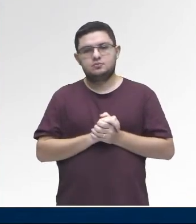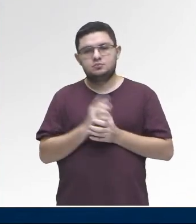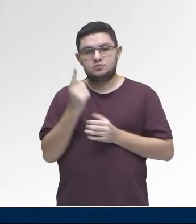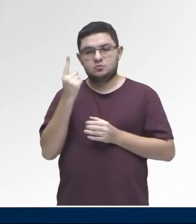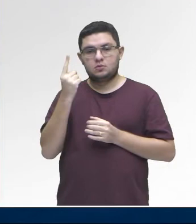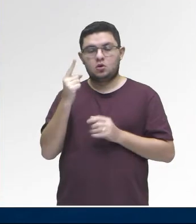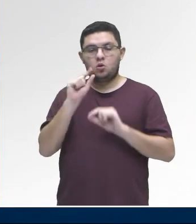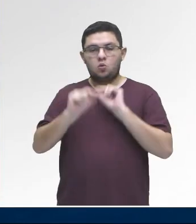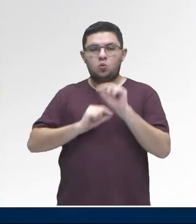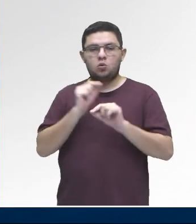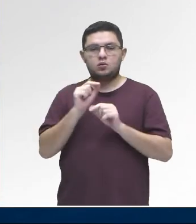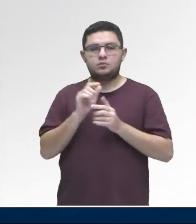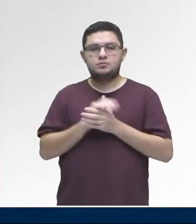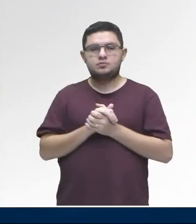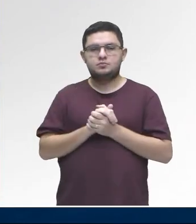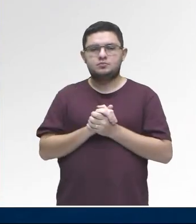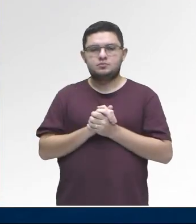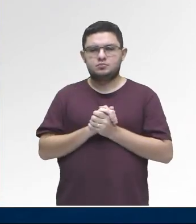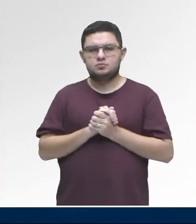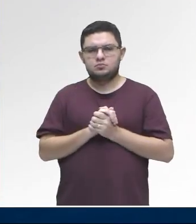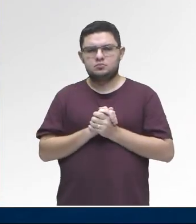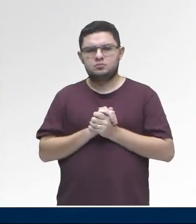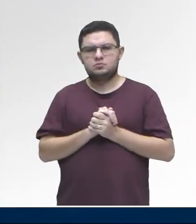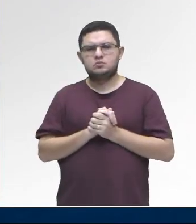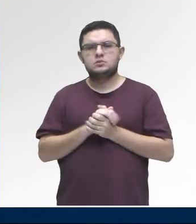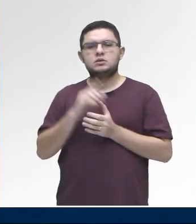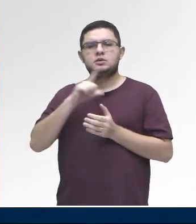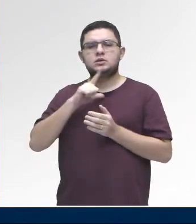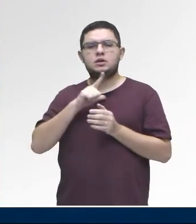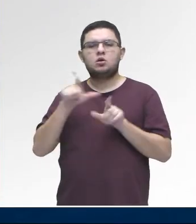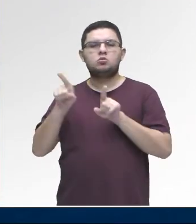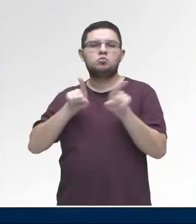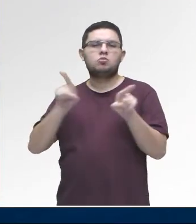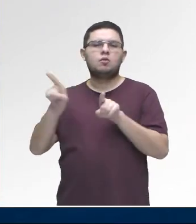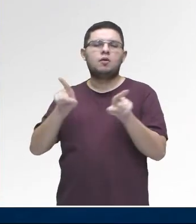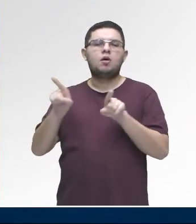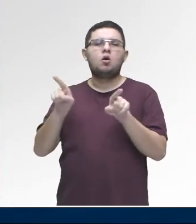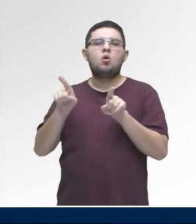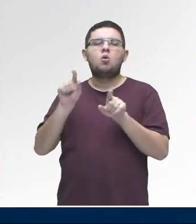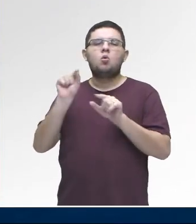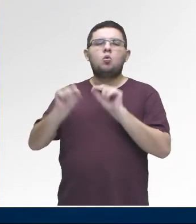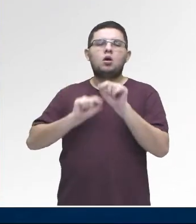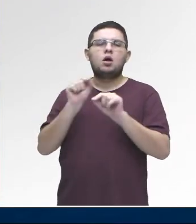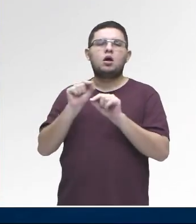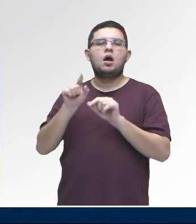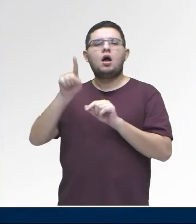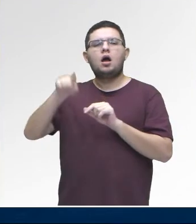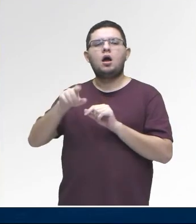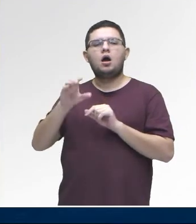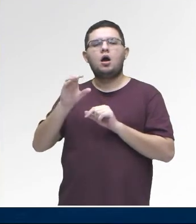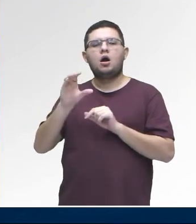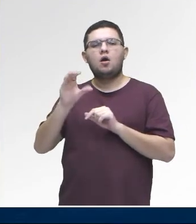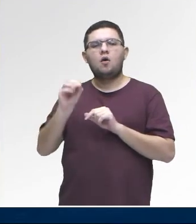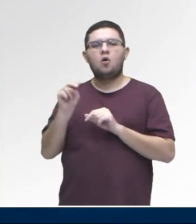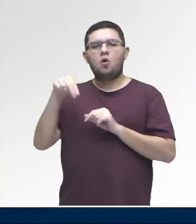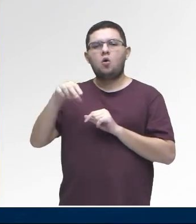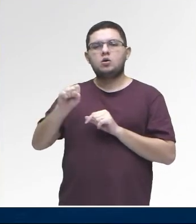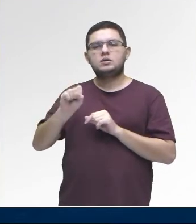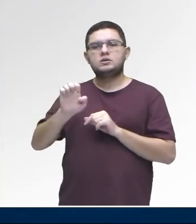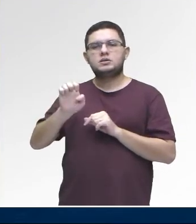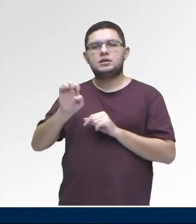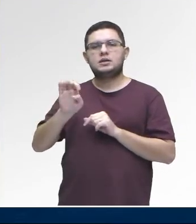as concentrações molares dos íons do produto e